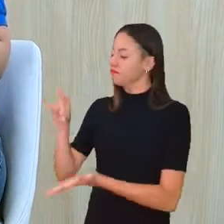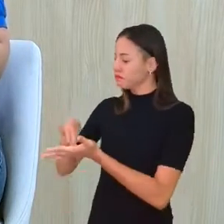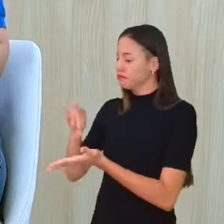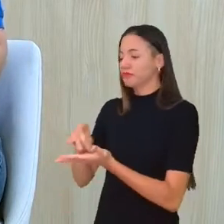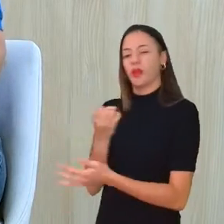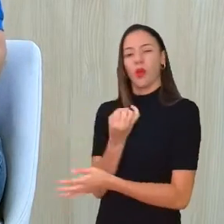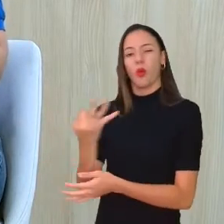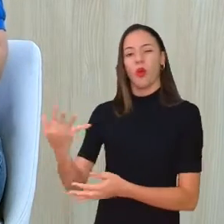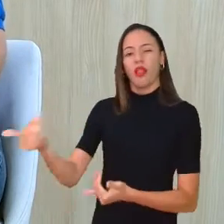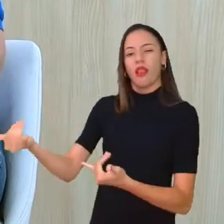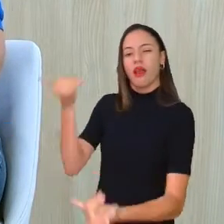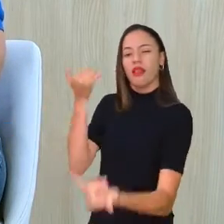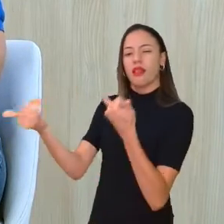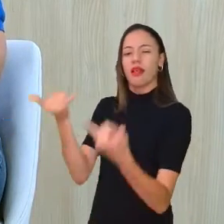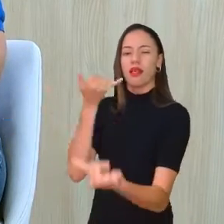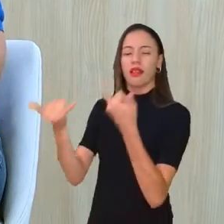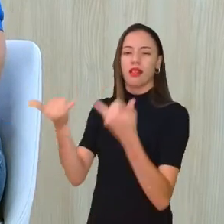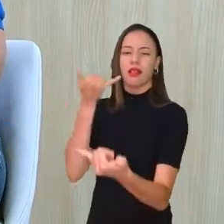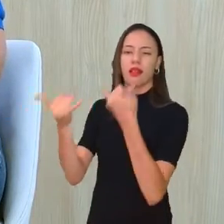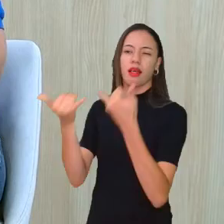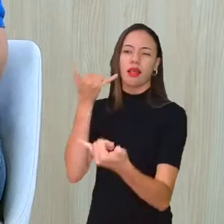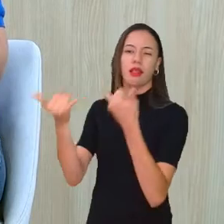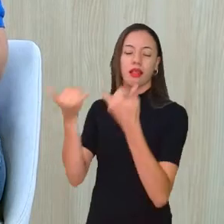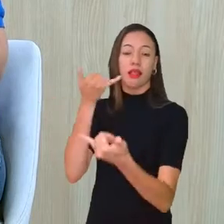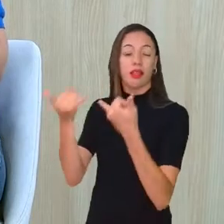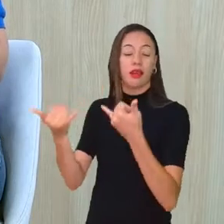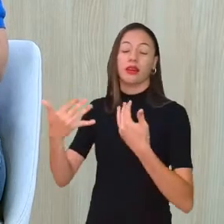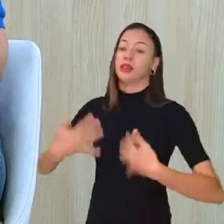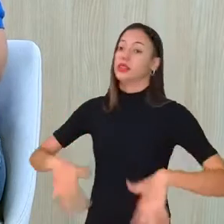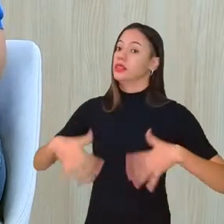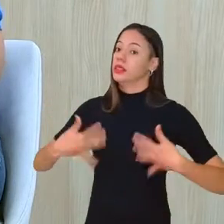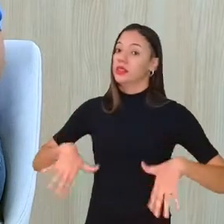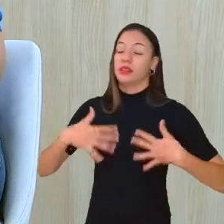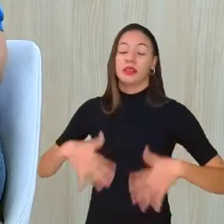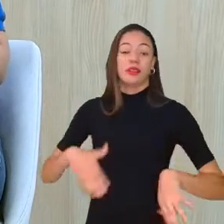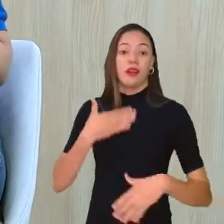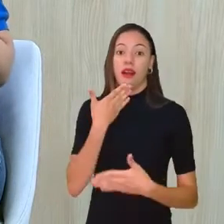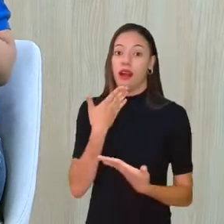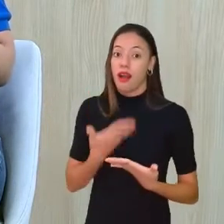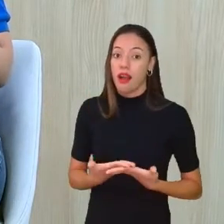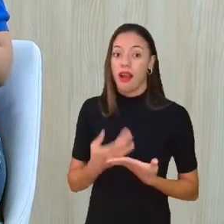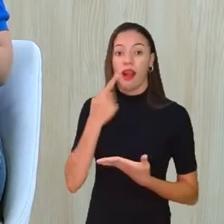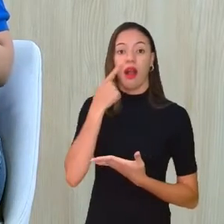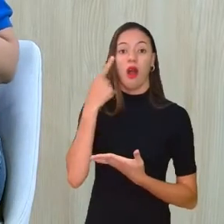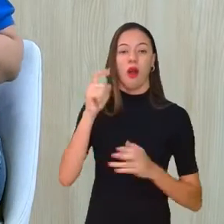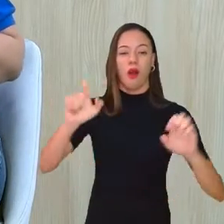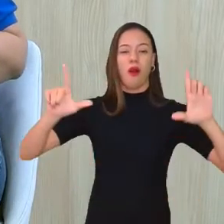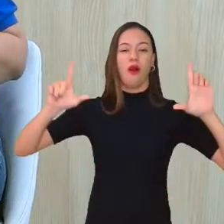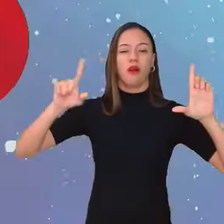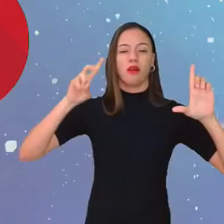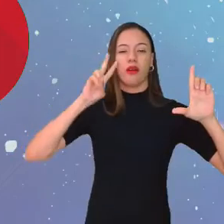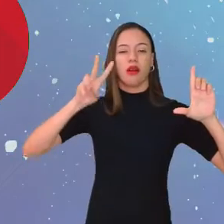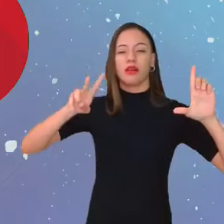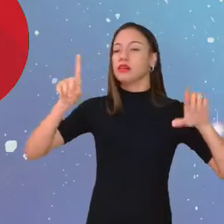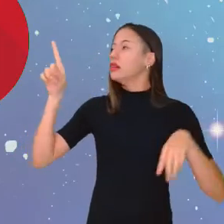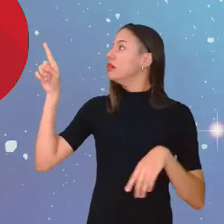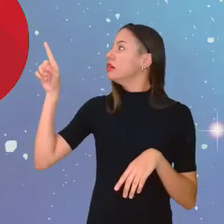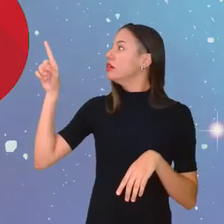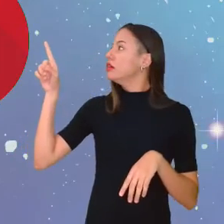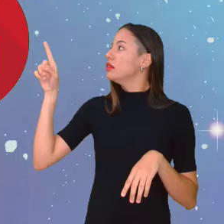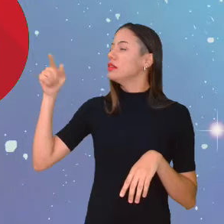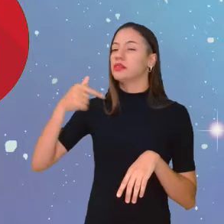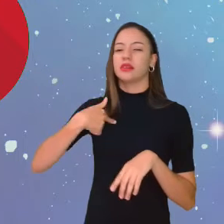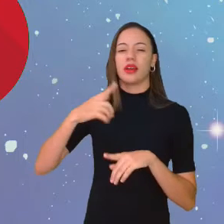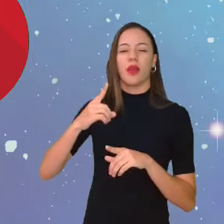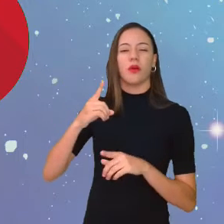informações, né, essa quantidade de processamentos de informações, ele é impressionante. Dá uma olhadinha na tela aí, peguei mais